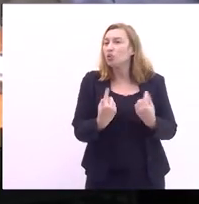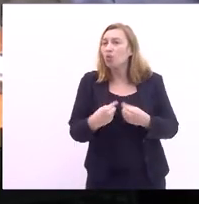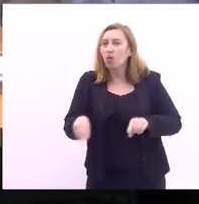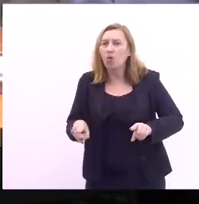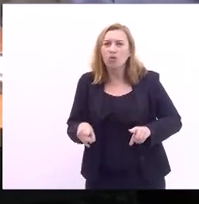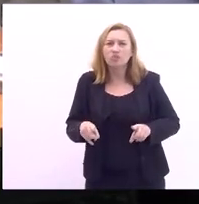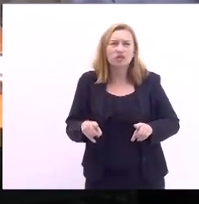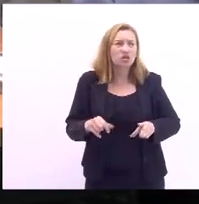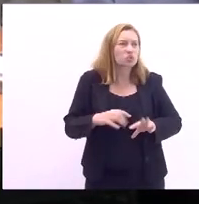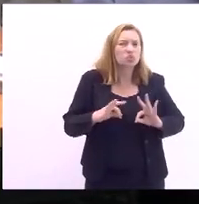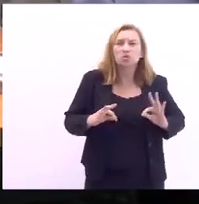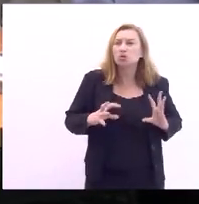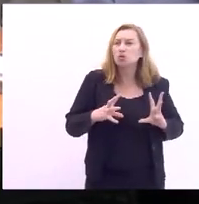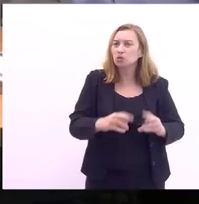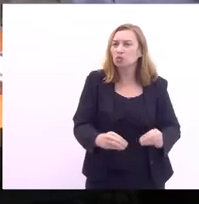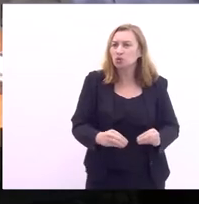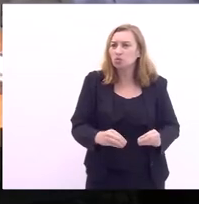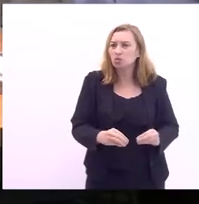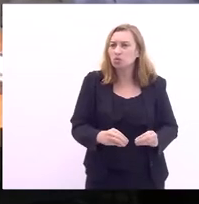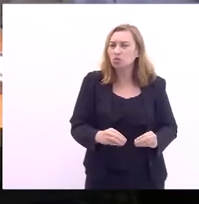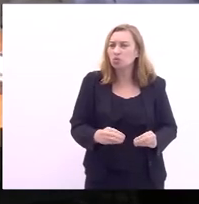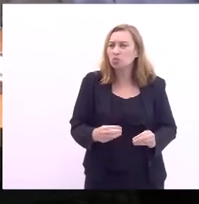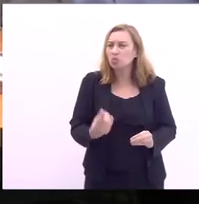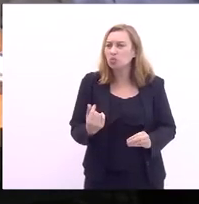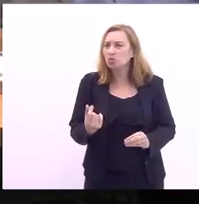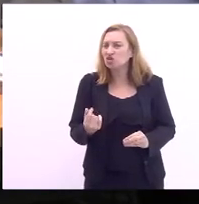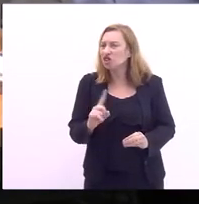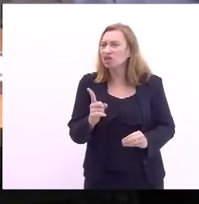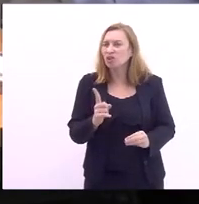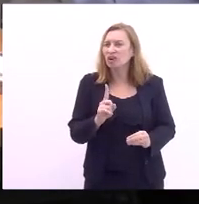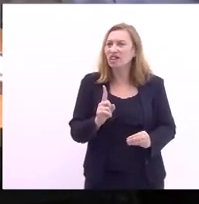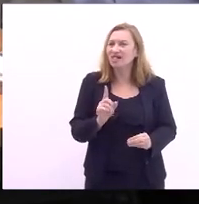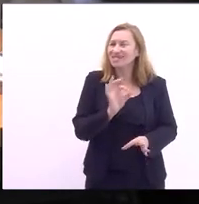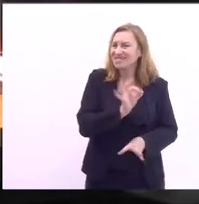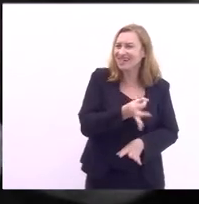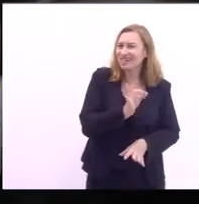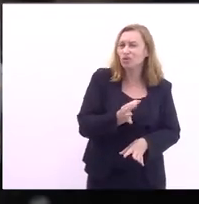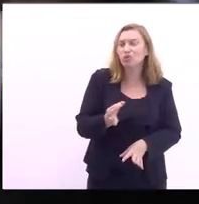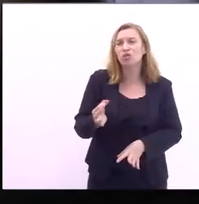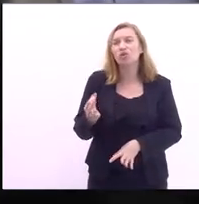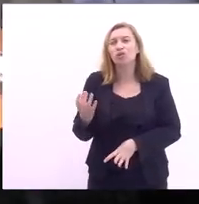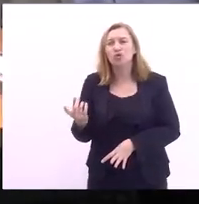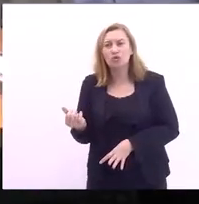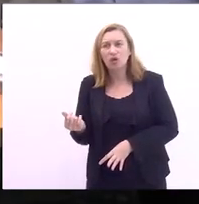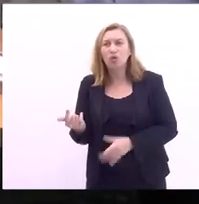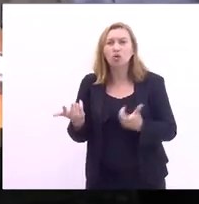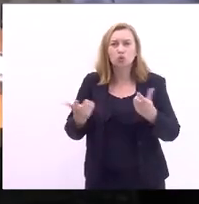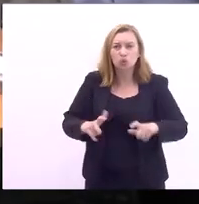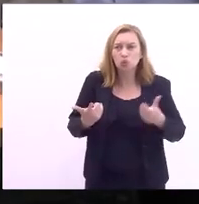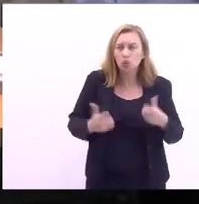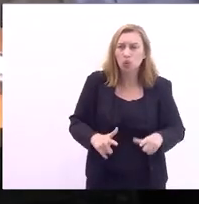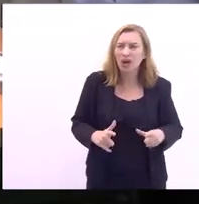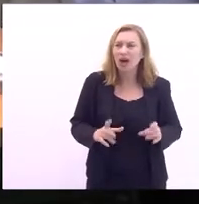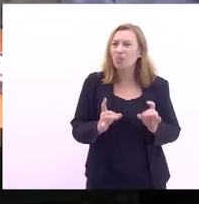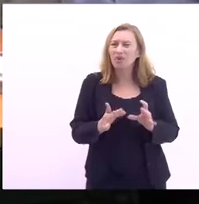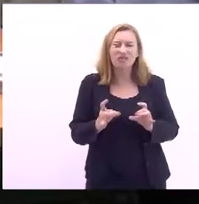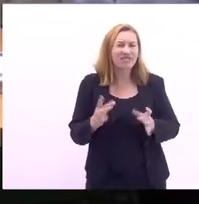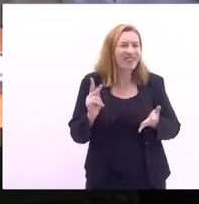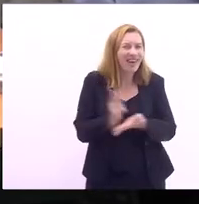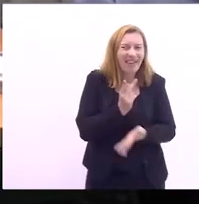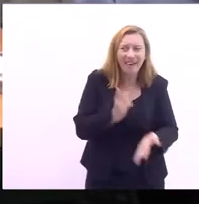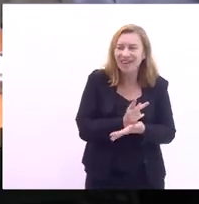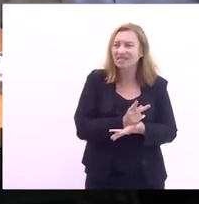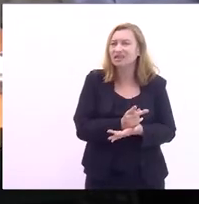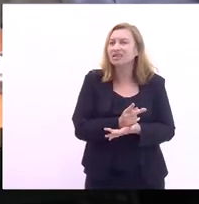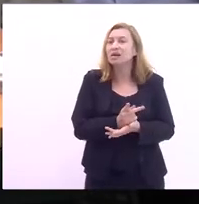nenhuma consideração, uma indenização que não era correspondente ao valor da propriedade, é uma confusão